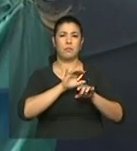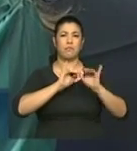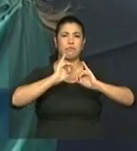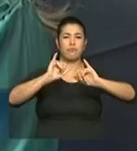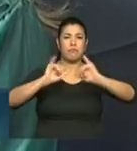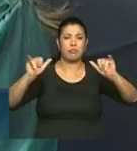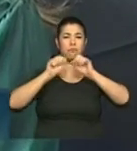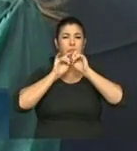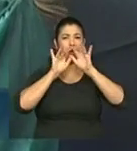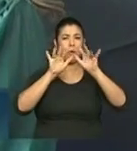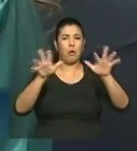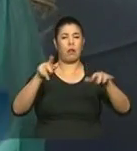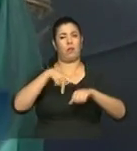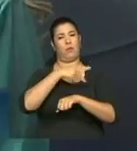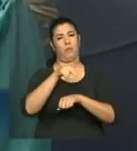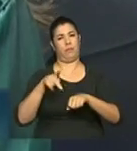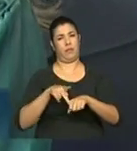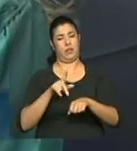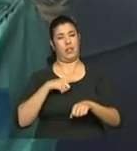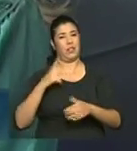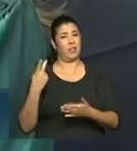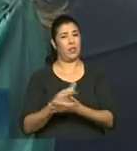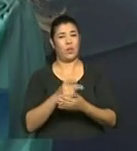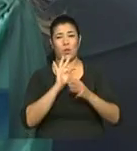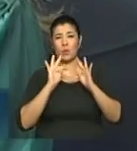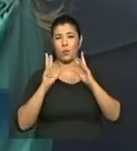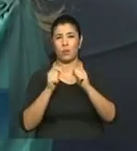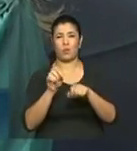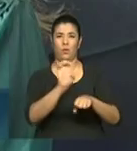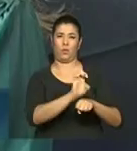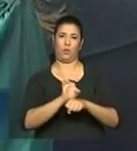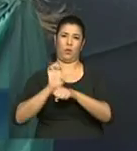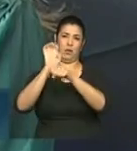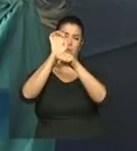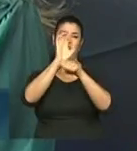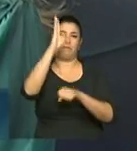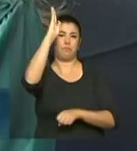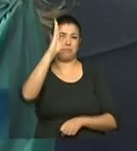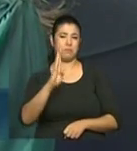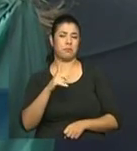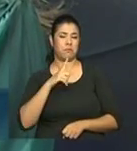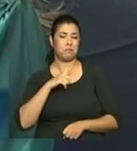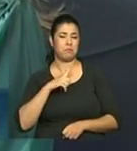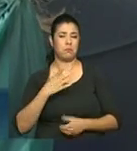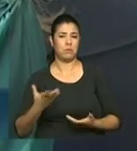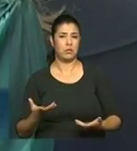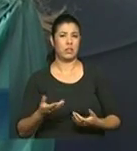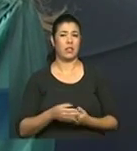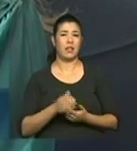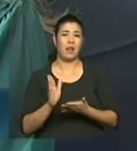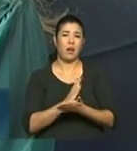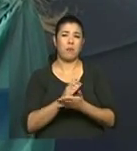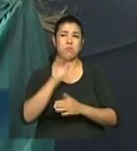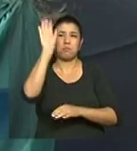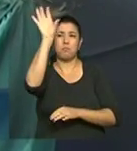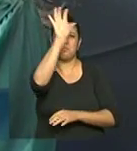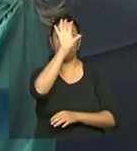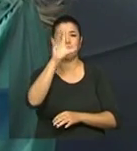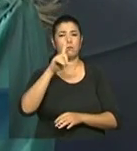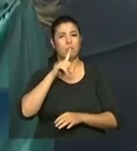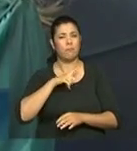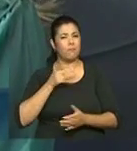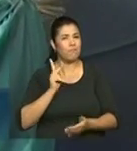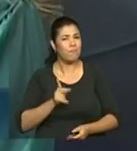seja, ela está presente em todos os estados, entretanto, alguns estados têm uma incidência e